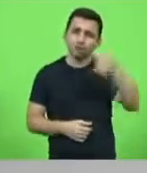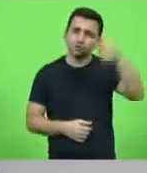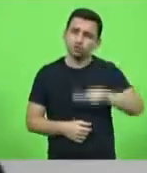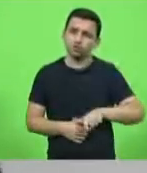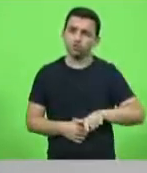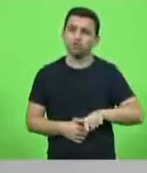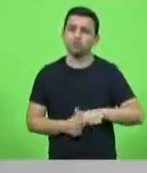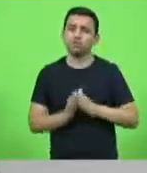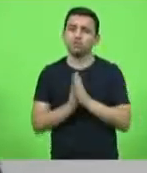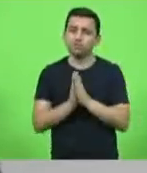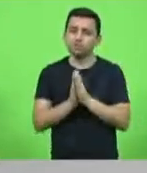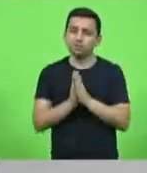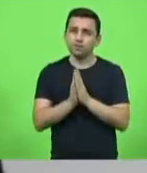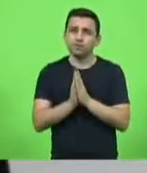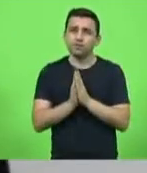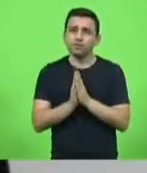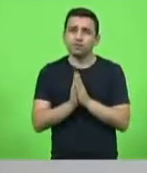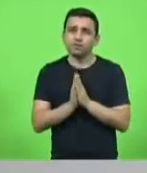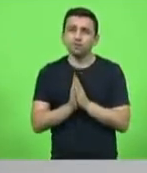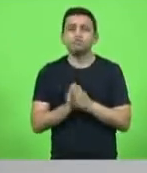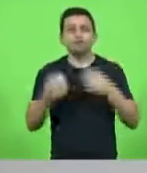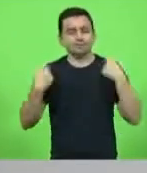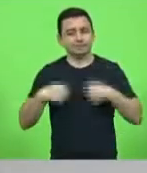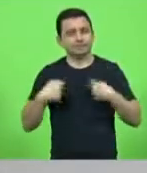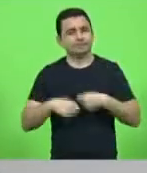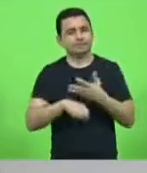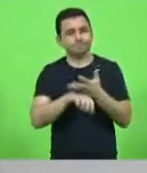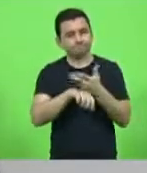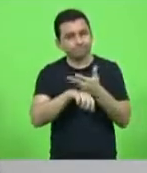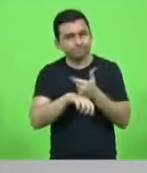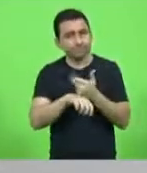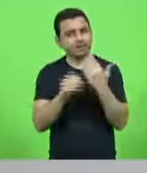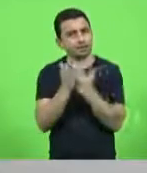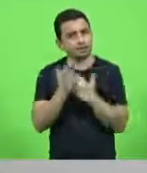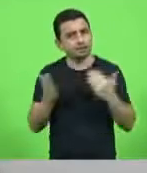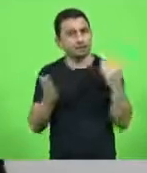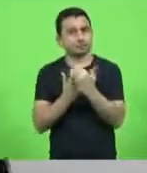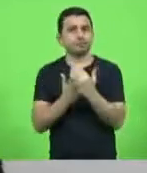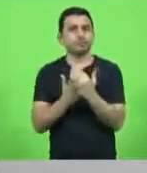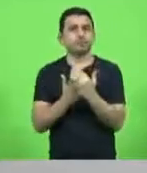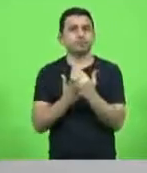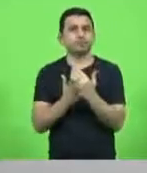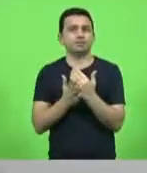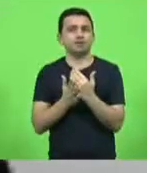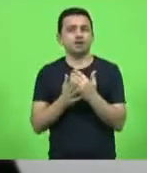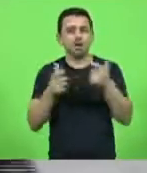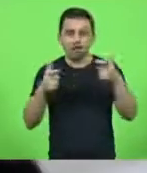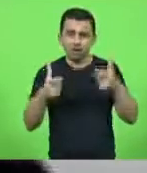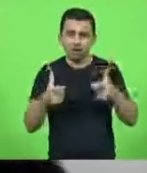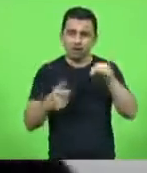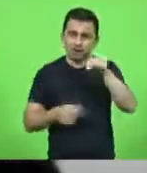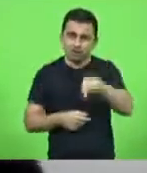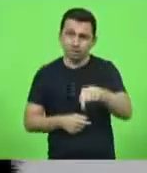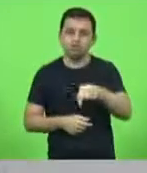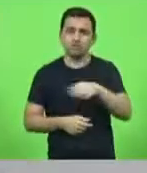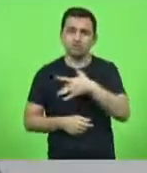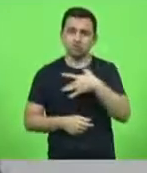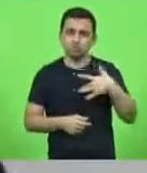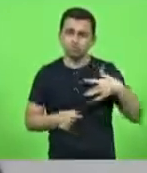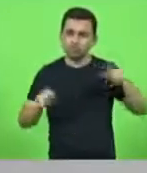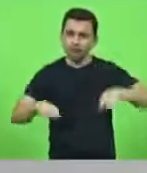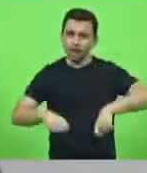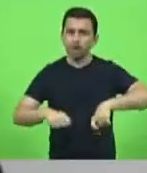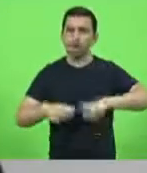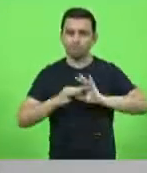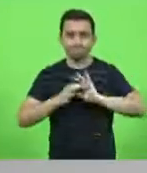uma vez que fizemos para agilidade que a sigla de taria de estado de saúde cobra agilidade amplia